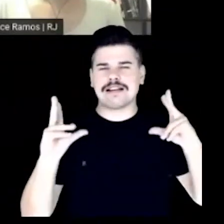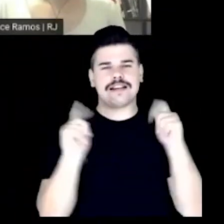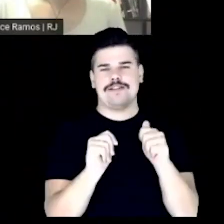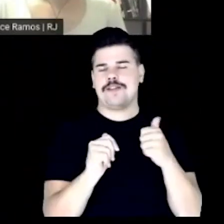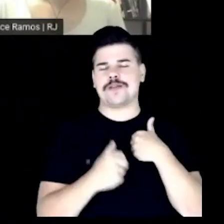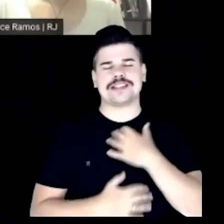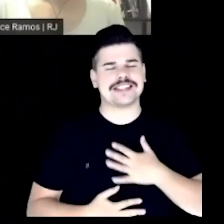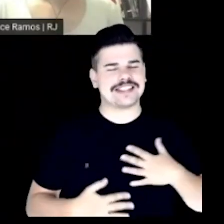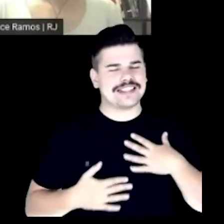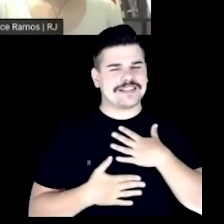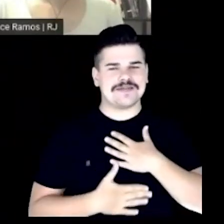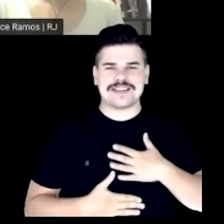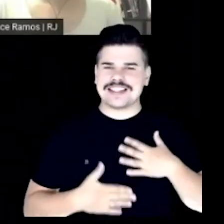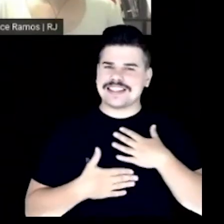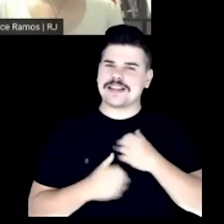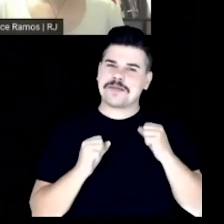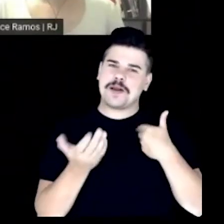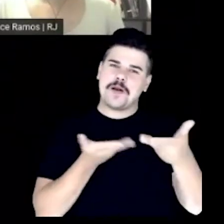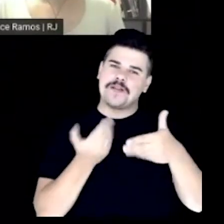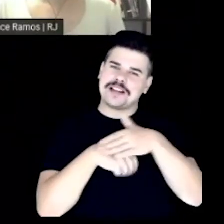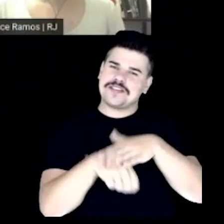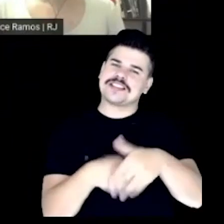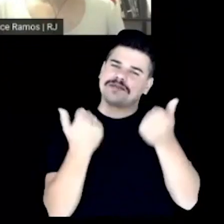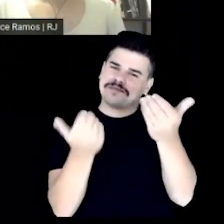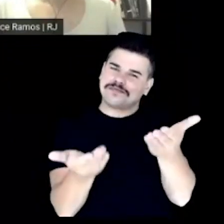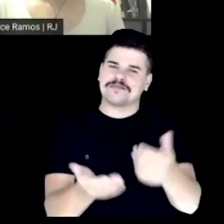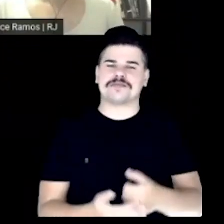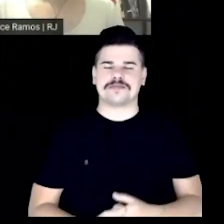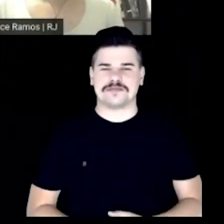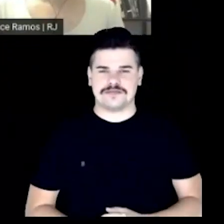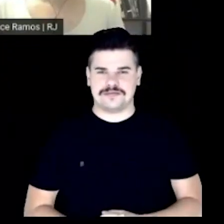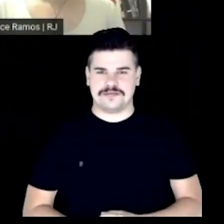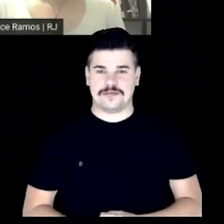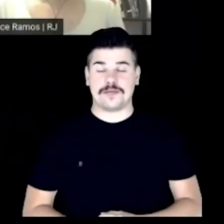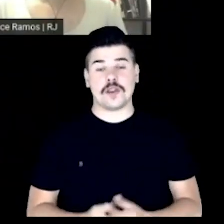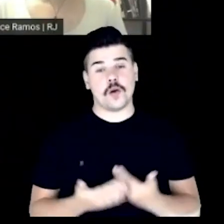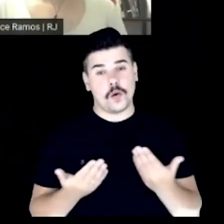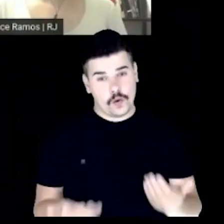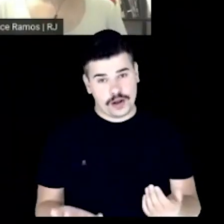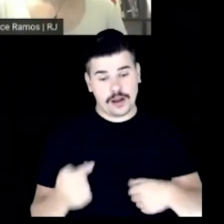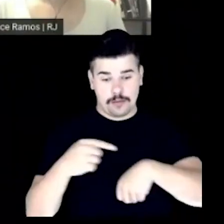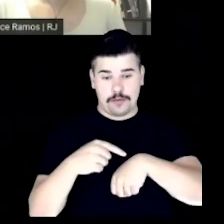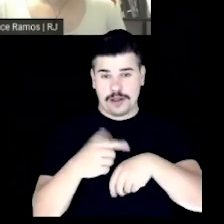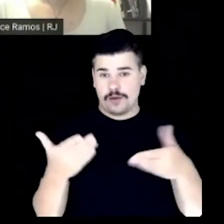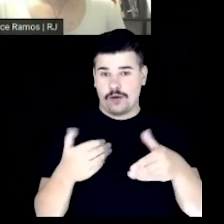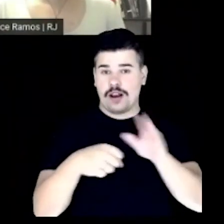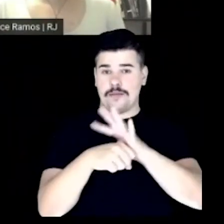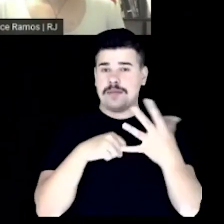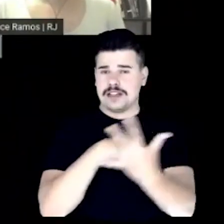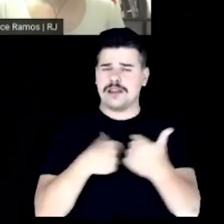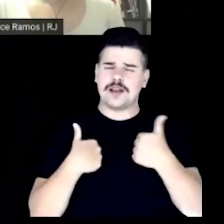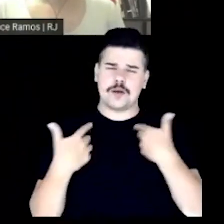foi incrível. Fiquei muito satisfeito, foi um prazer para mim ter batido esse papo com vocês. A palavra é de vocês. Olha, nesses tempos